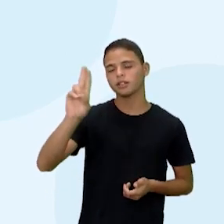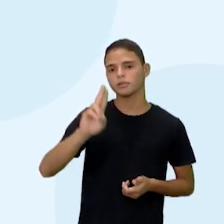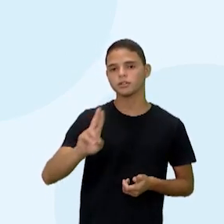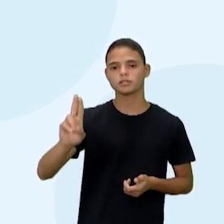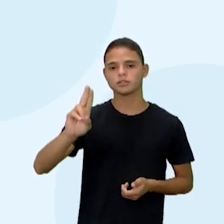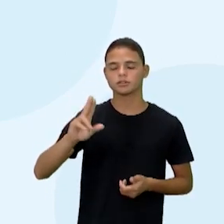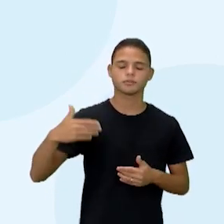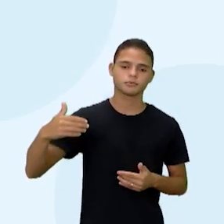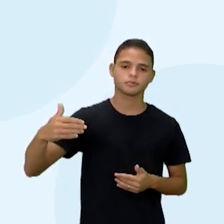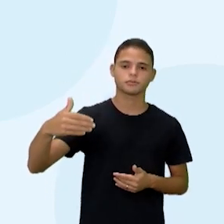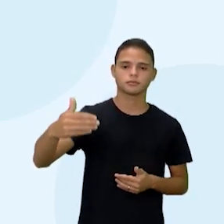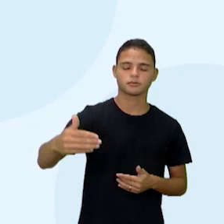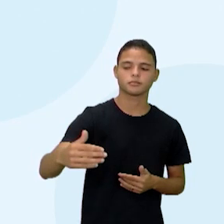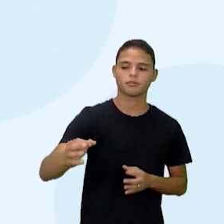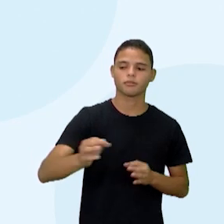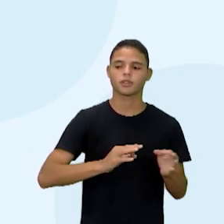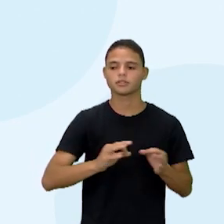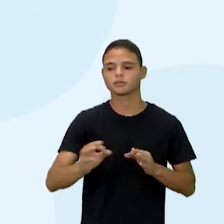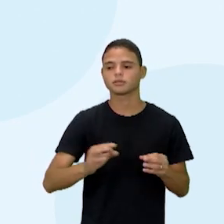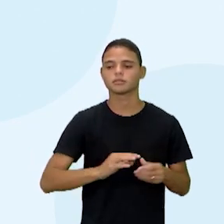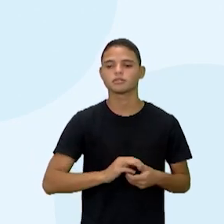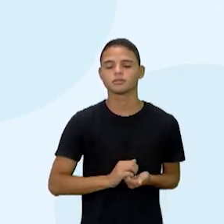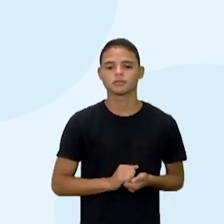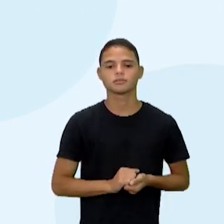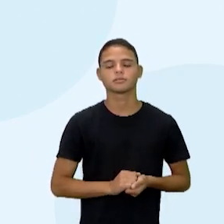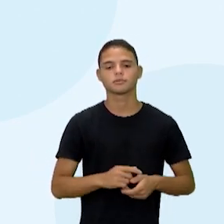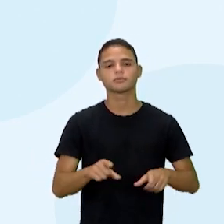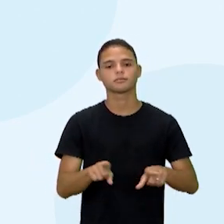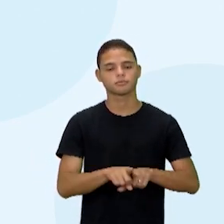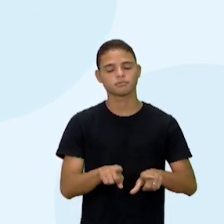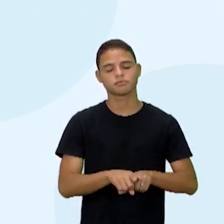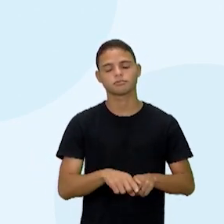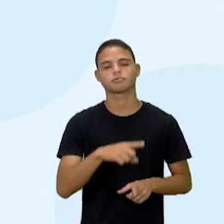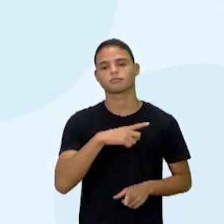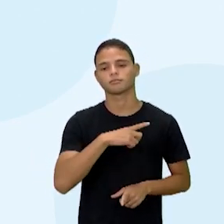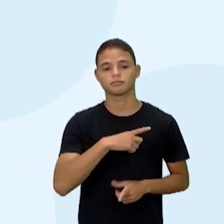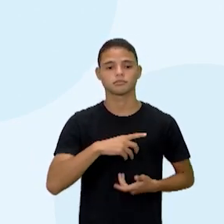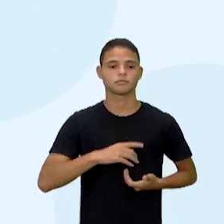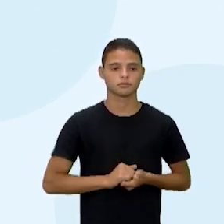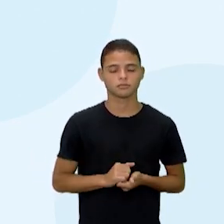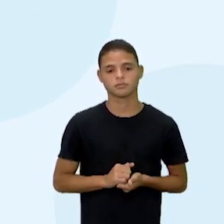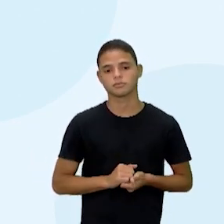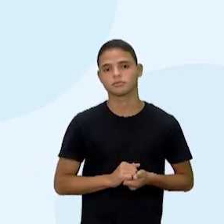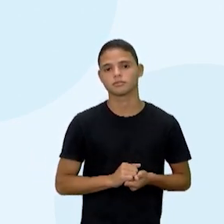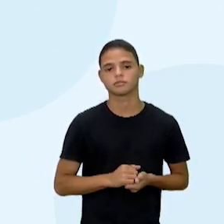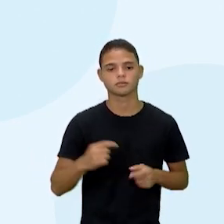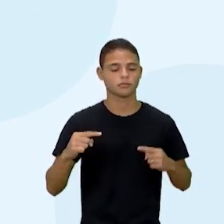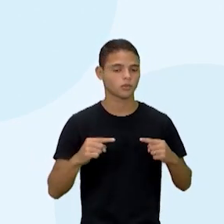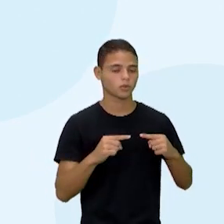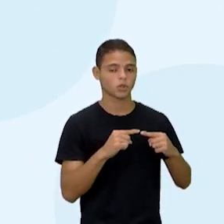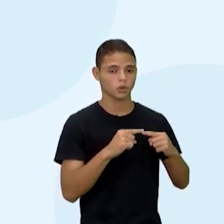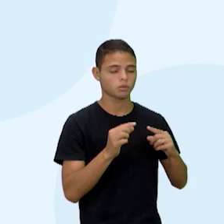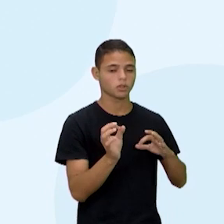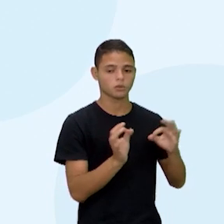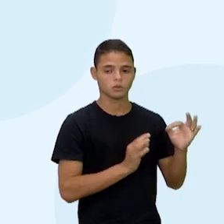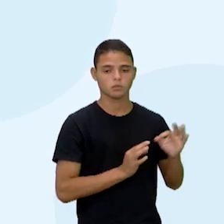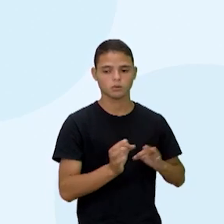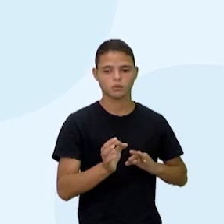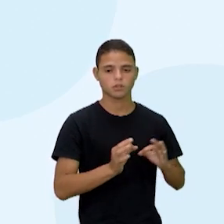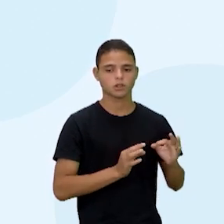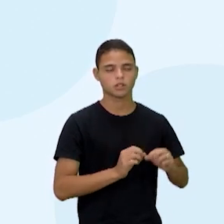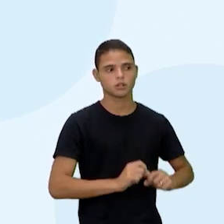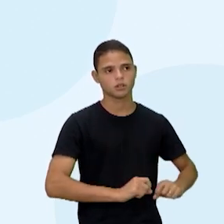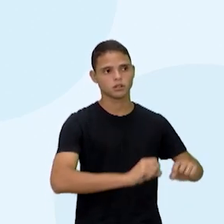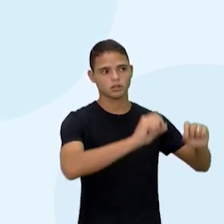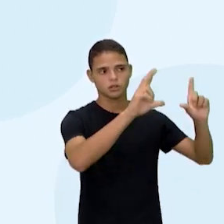desse processo. Então, vejam que o enriquecimento de tipo 1 tinha a ver com um programa que ela tinha assistido